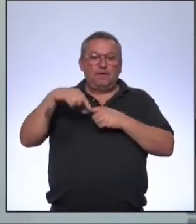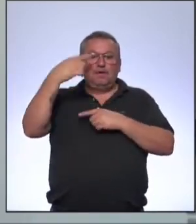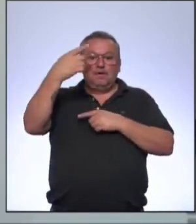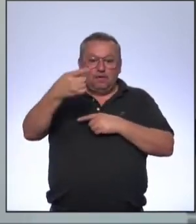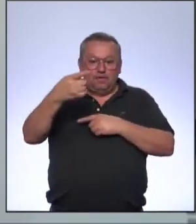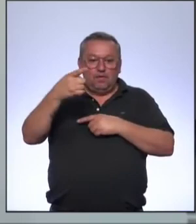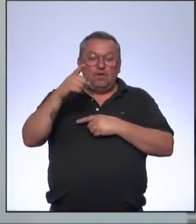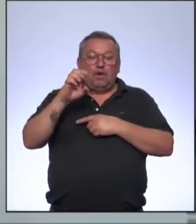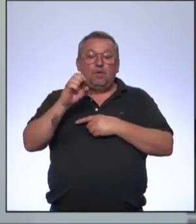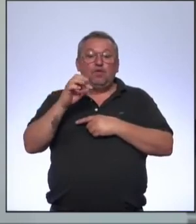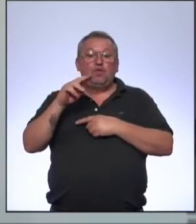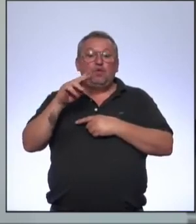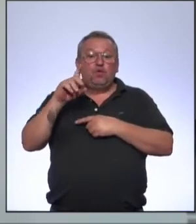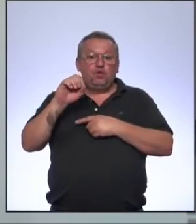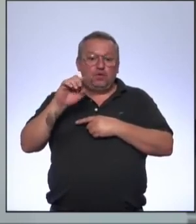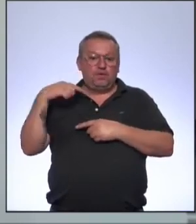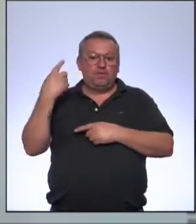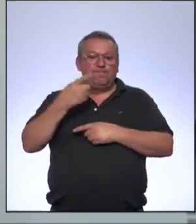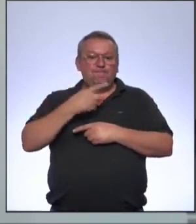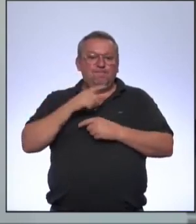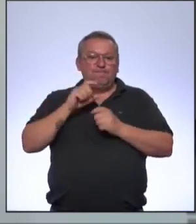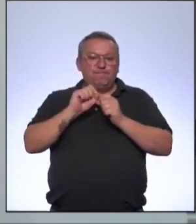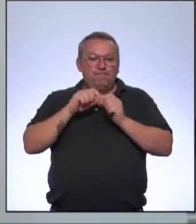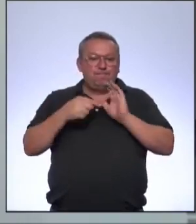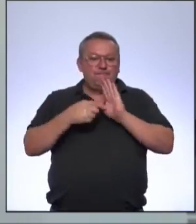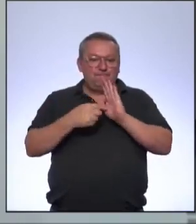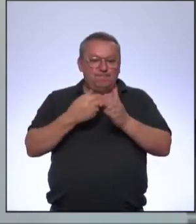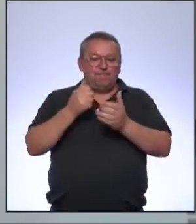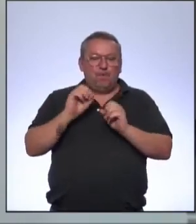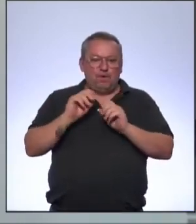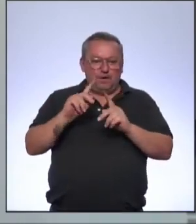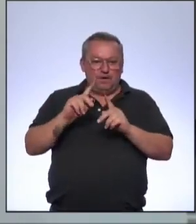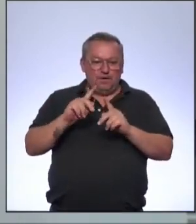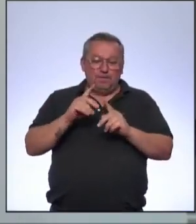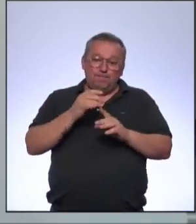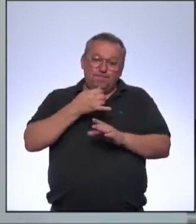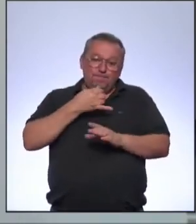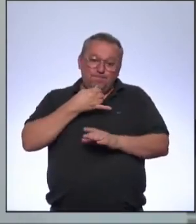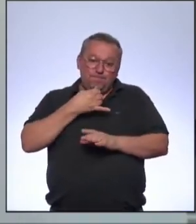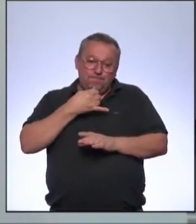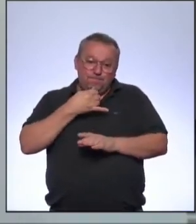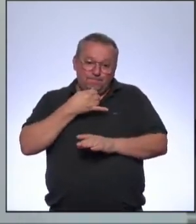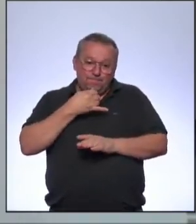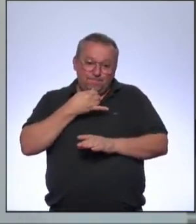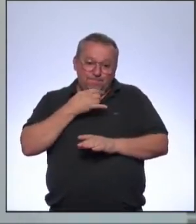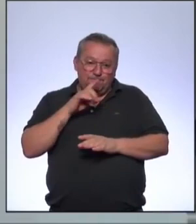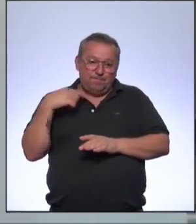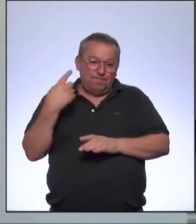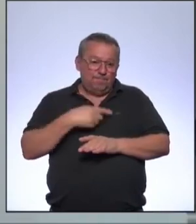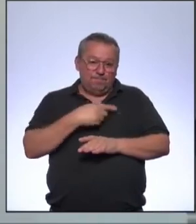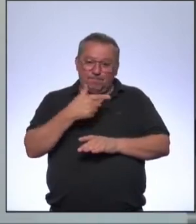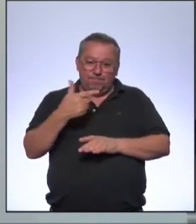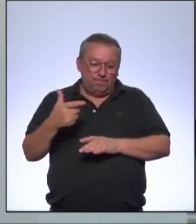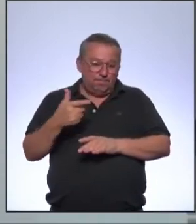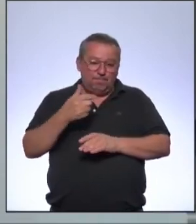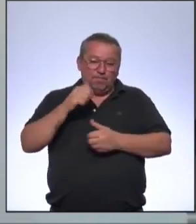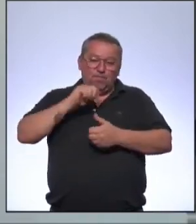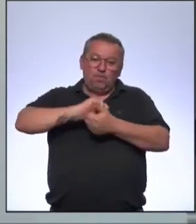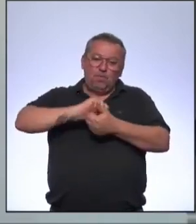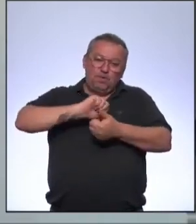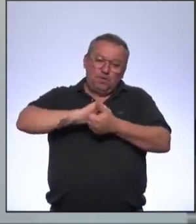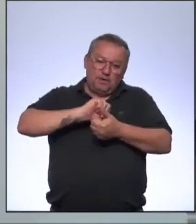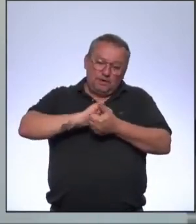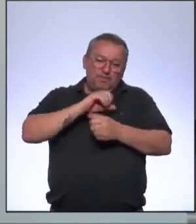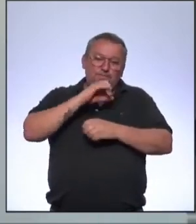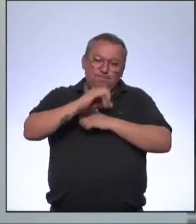no estúdio e nós vamos reapresentar essa aula, ok? Infelizmente, nós não tivemos uma boa qualidade, mesmo